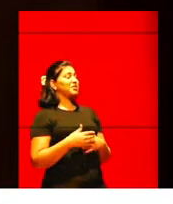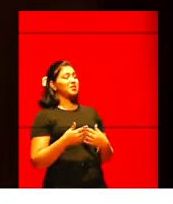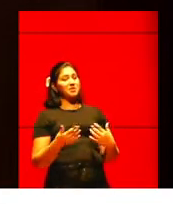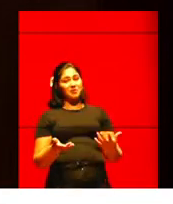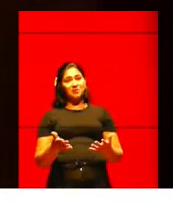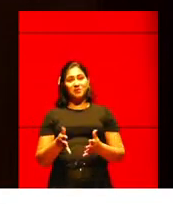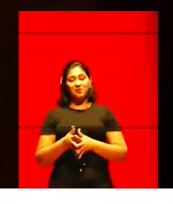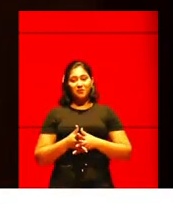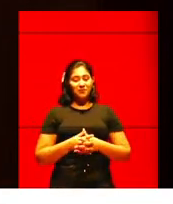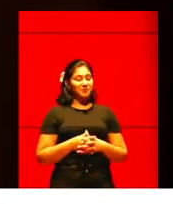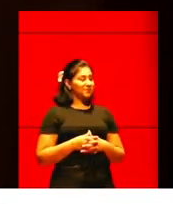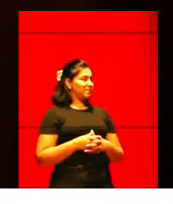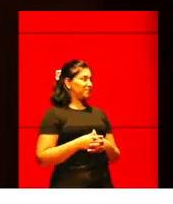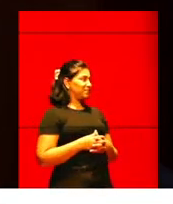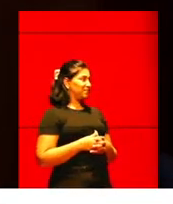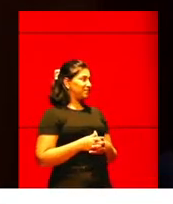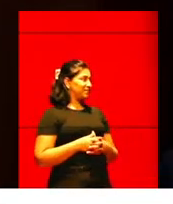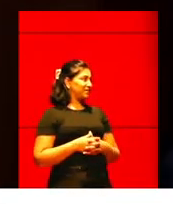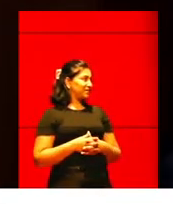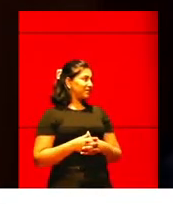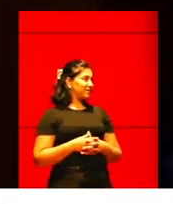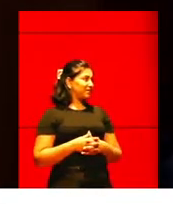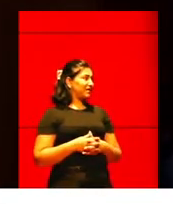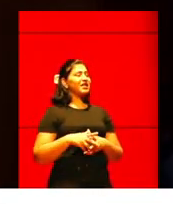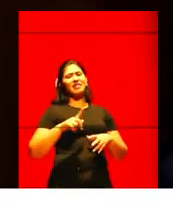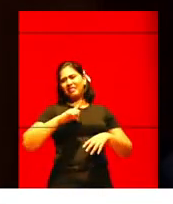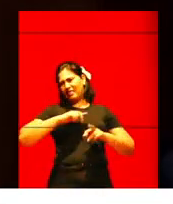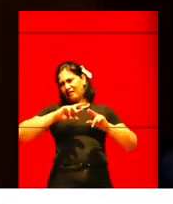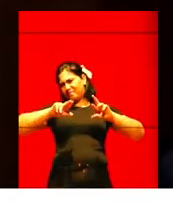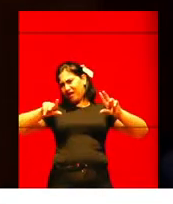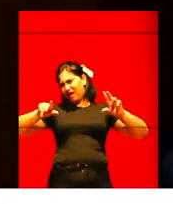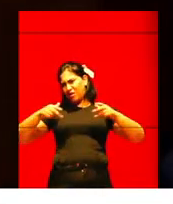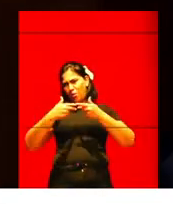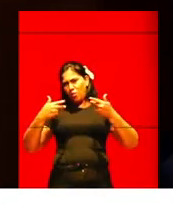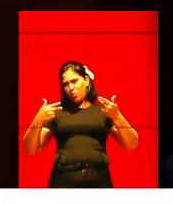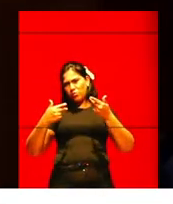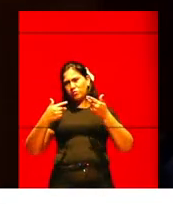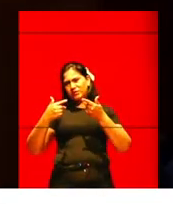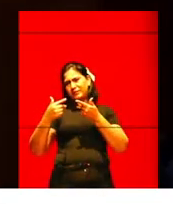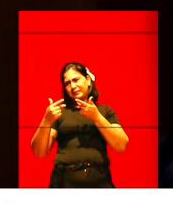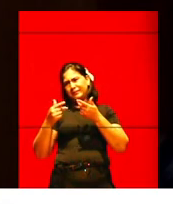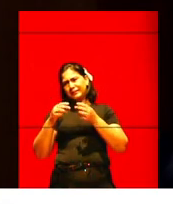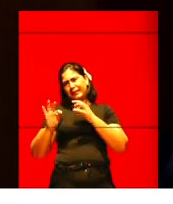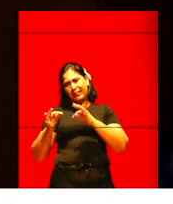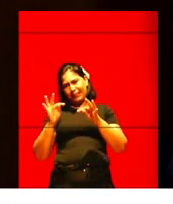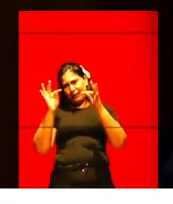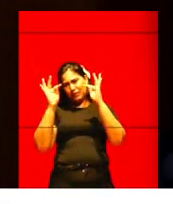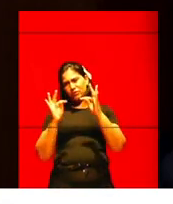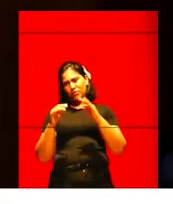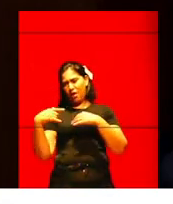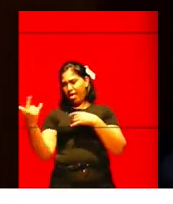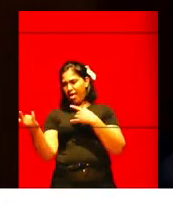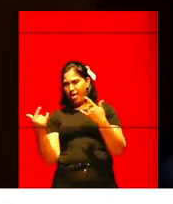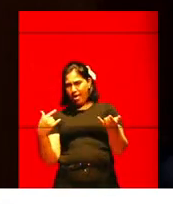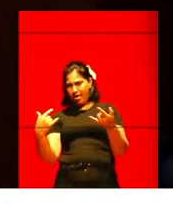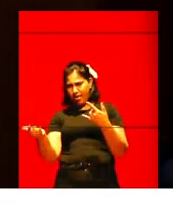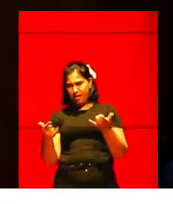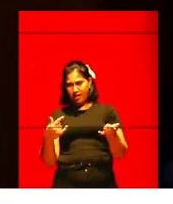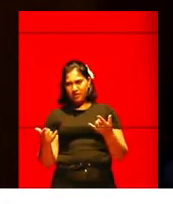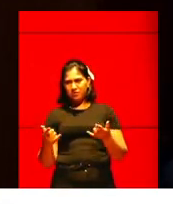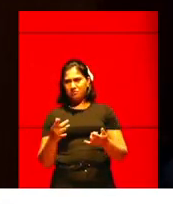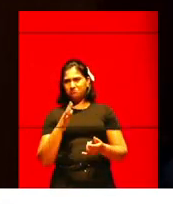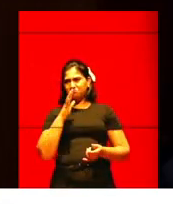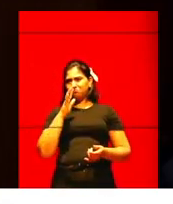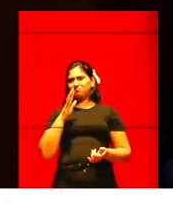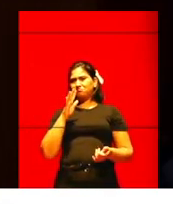só. Ali rola muita cena com tecnologia, sim ou não? Homem-Aranha. Pô, o Doutor Estranho aparece, vem do nada,